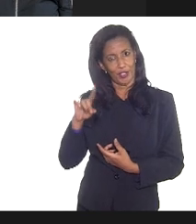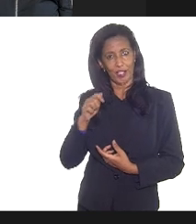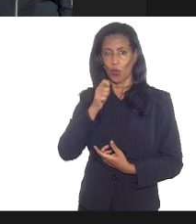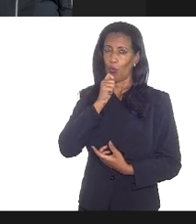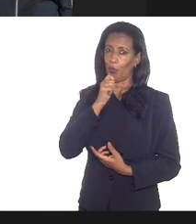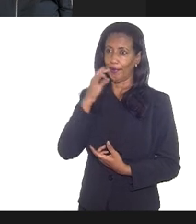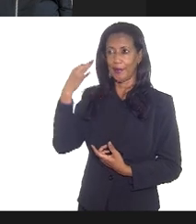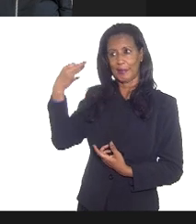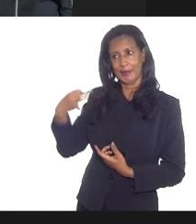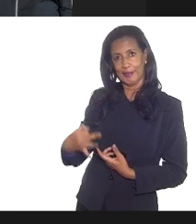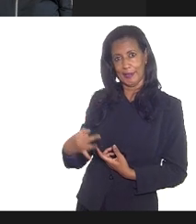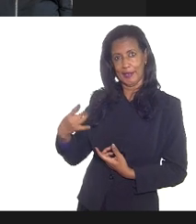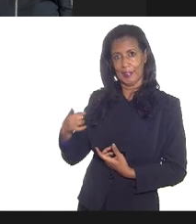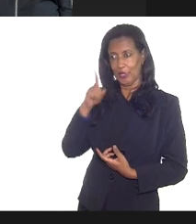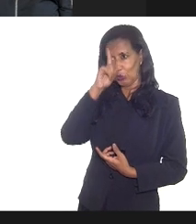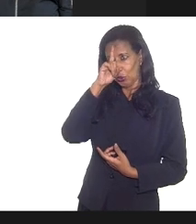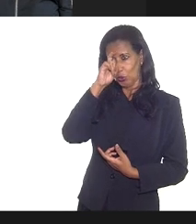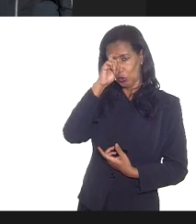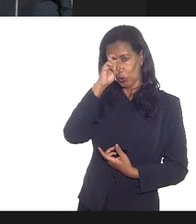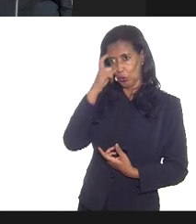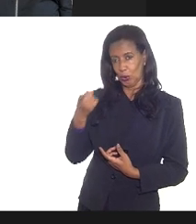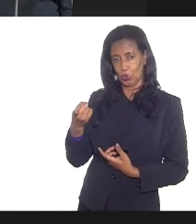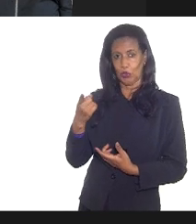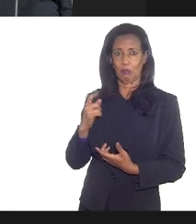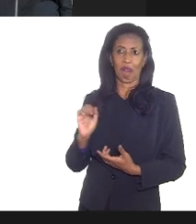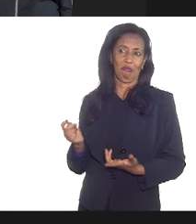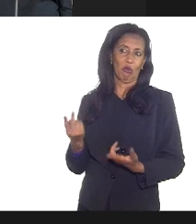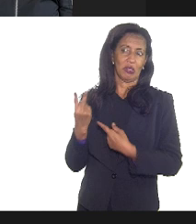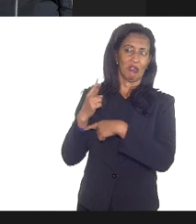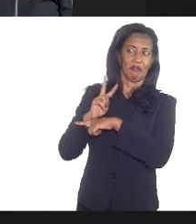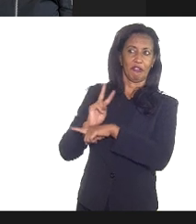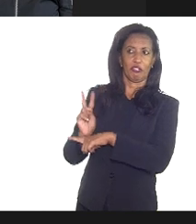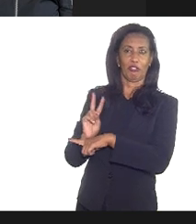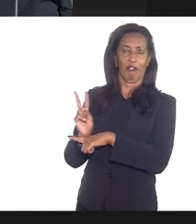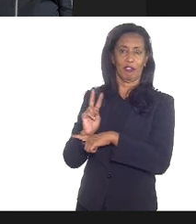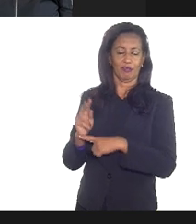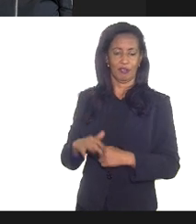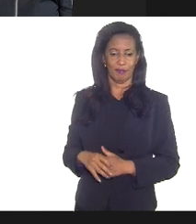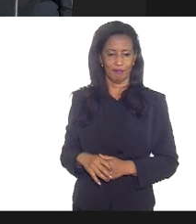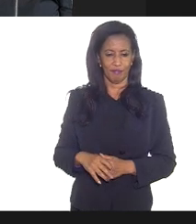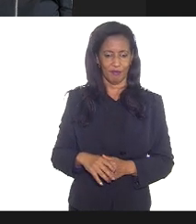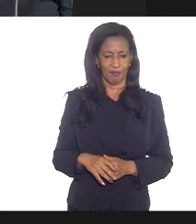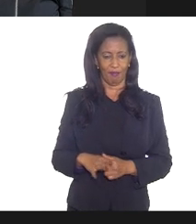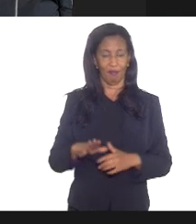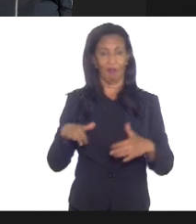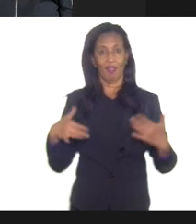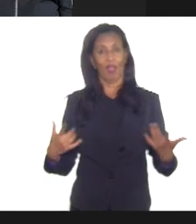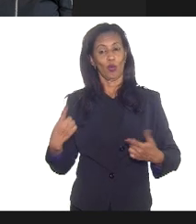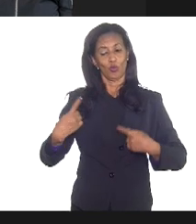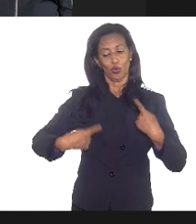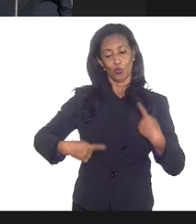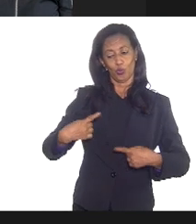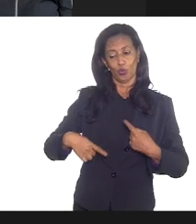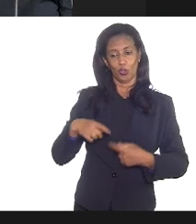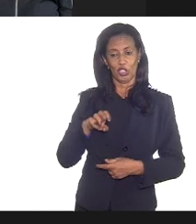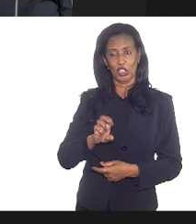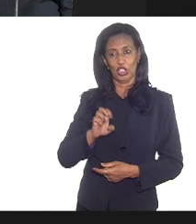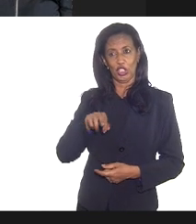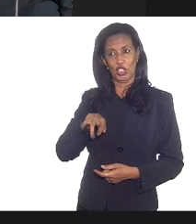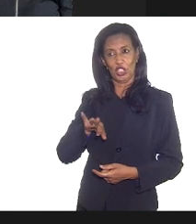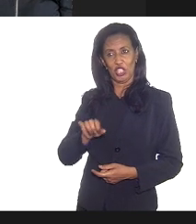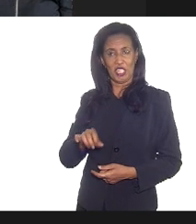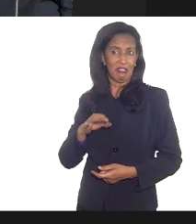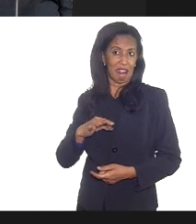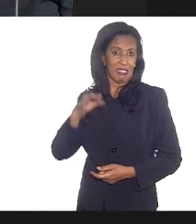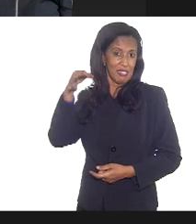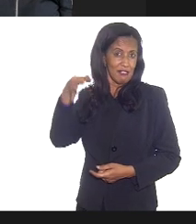certeza se os hospitais devam ser fiscalizados. Alguns políticos de esquerda, eles têm